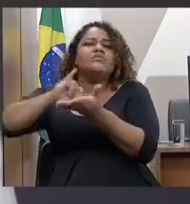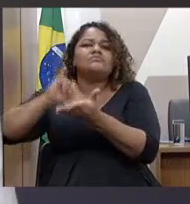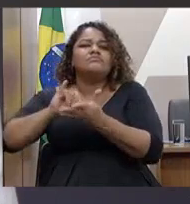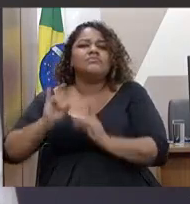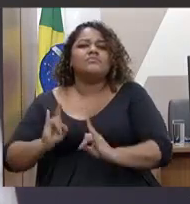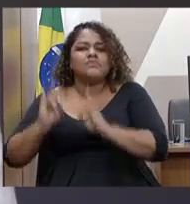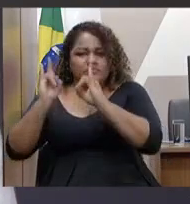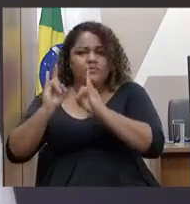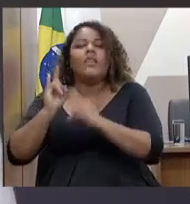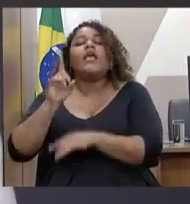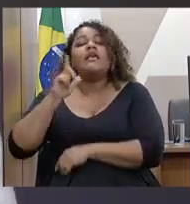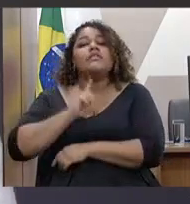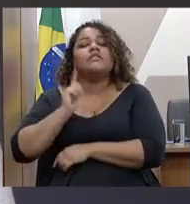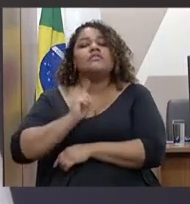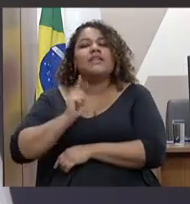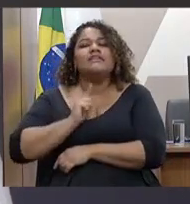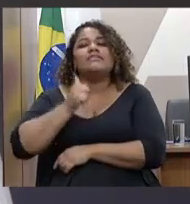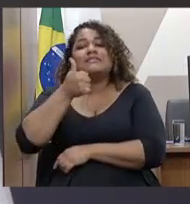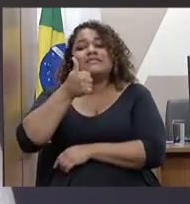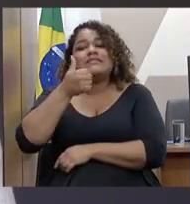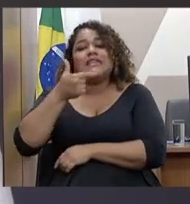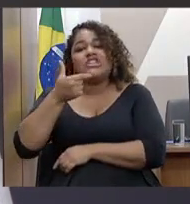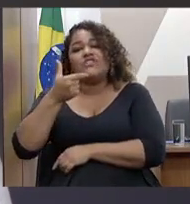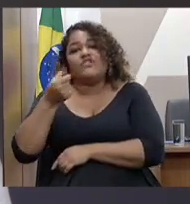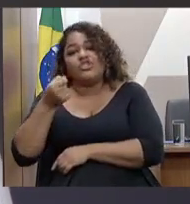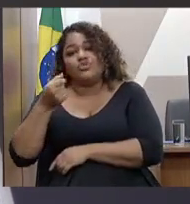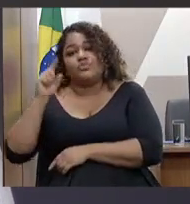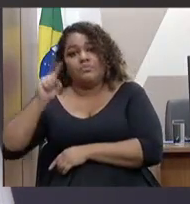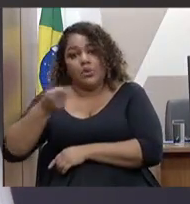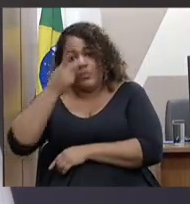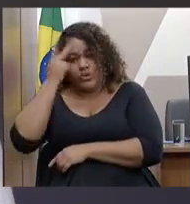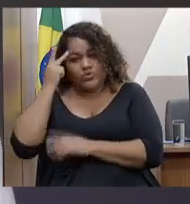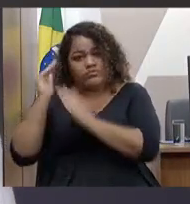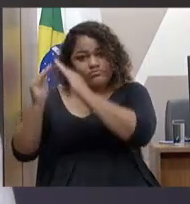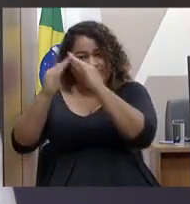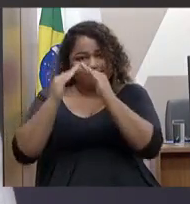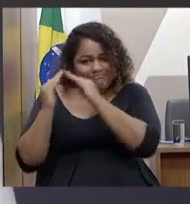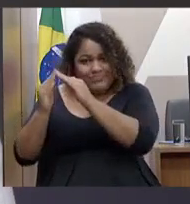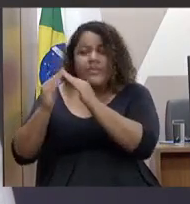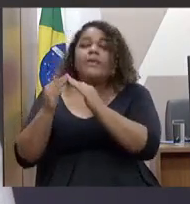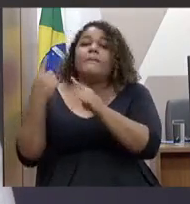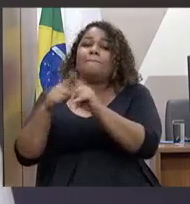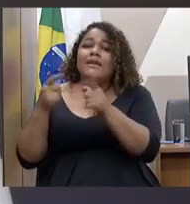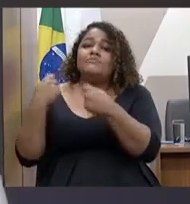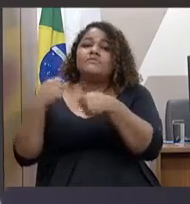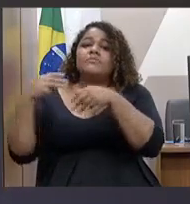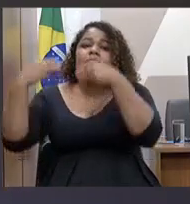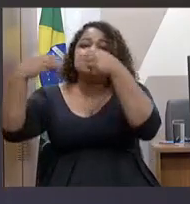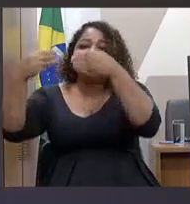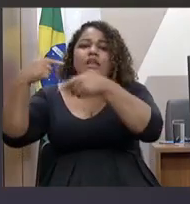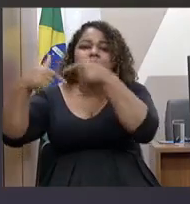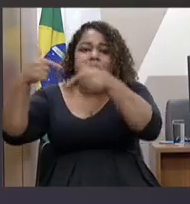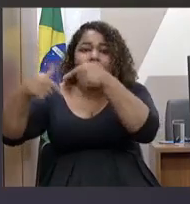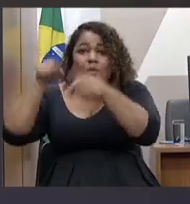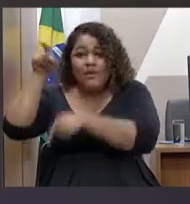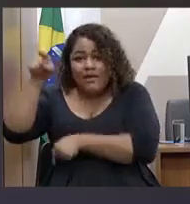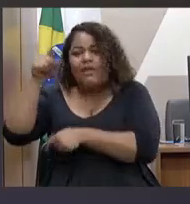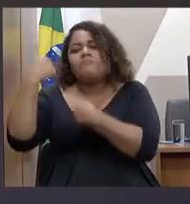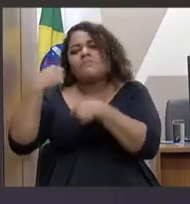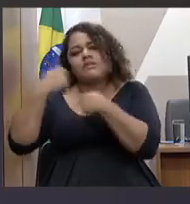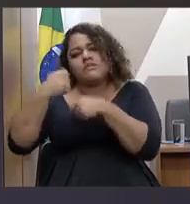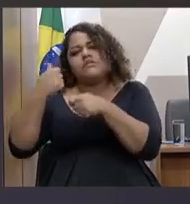mil habitantes nós somos 20 municípios nós precisamos fortalecer o Ministério do Trabalho em um bar porque a doutora Luiza